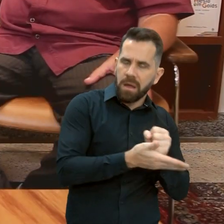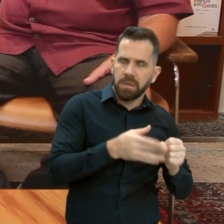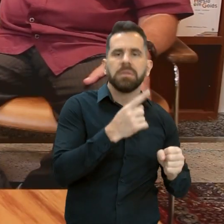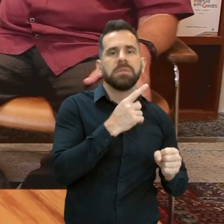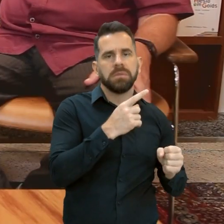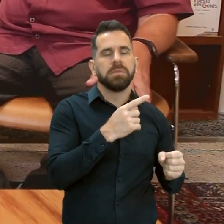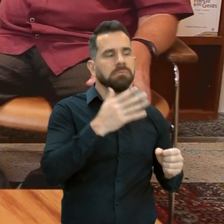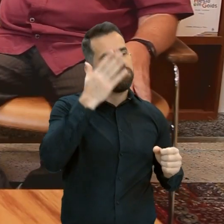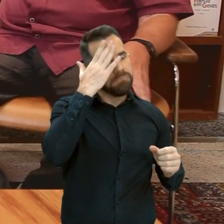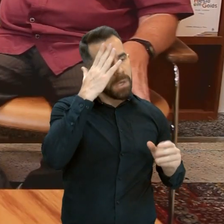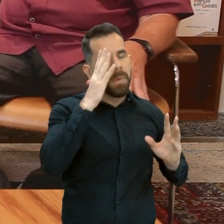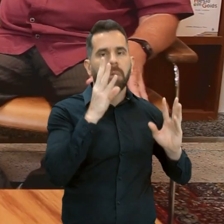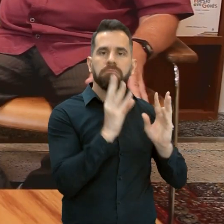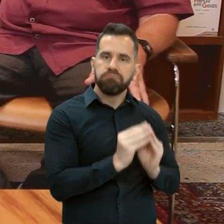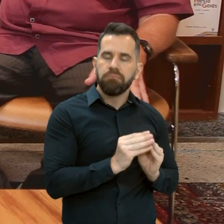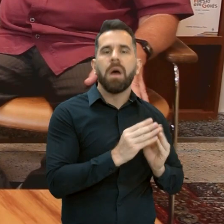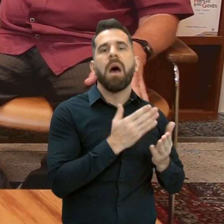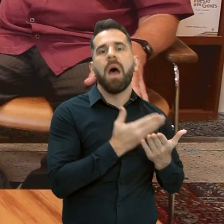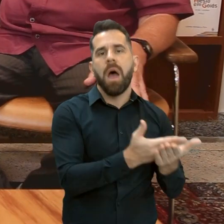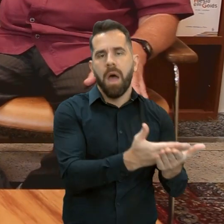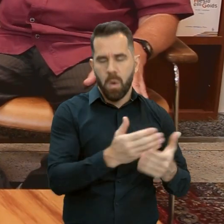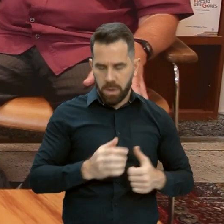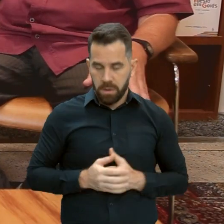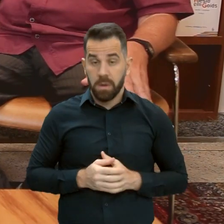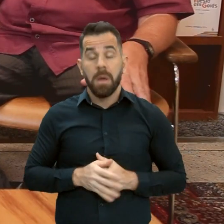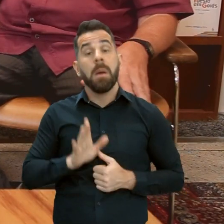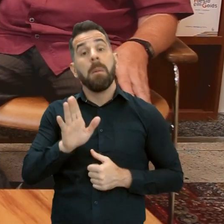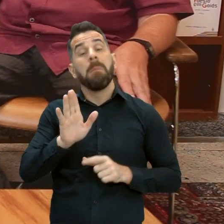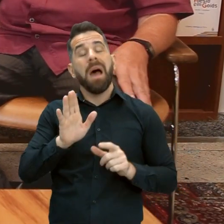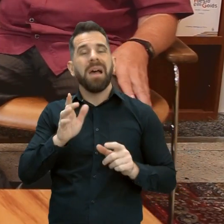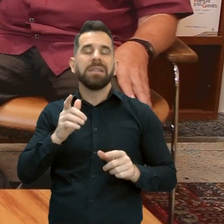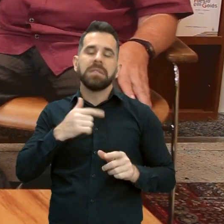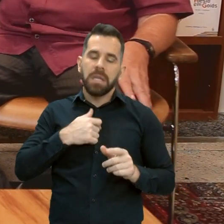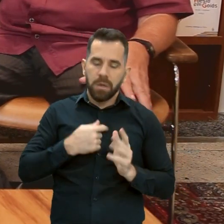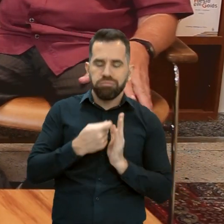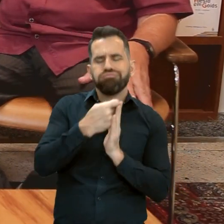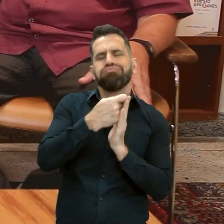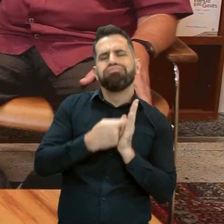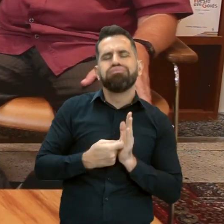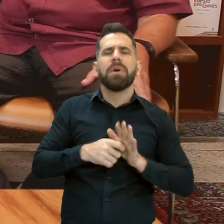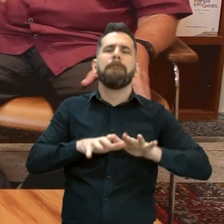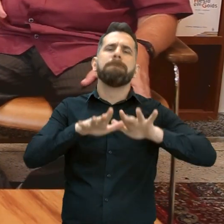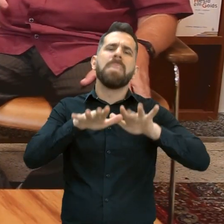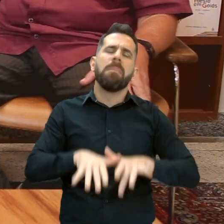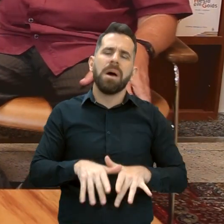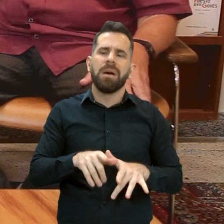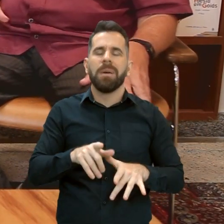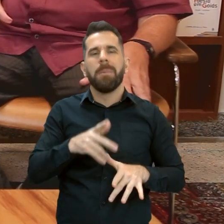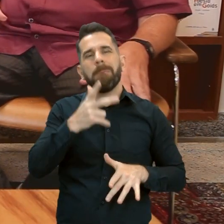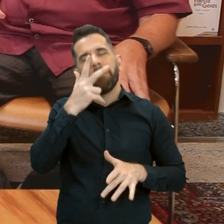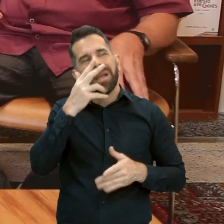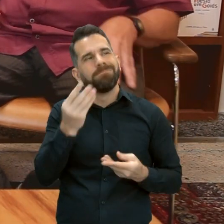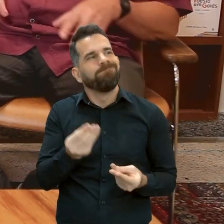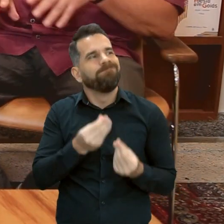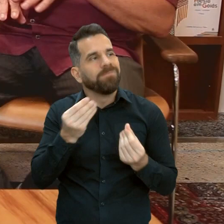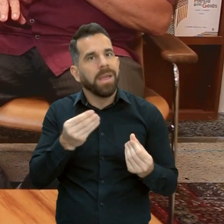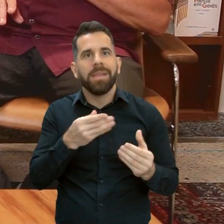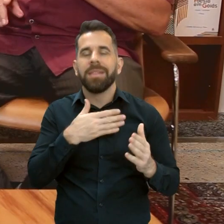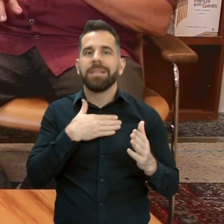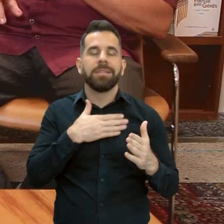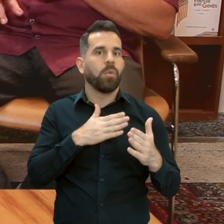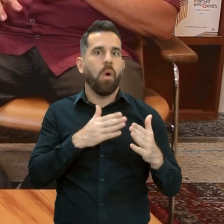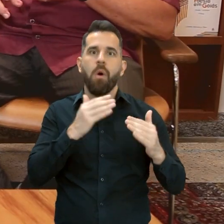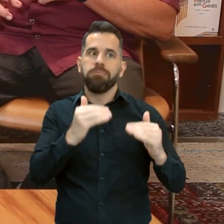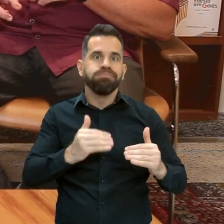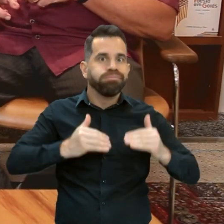Mas também eu escrevi ele não no formato, digamos, um pouco limitado de livro-texto. Tem uma